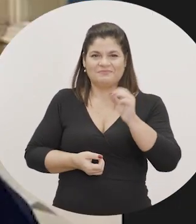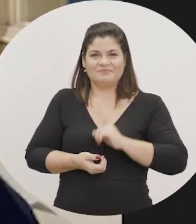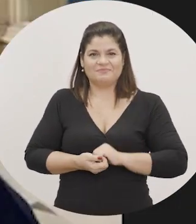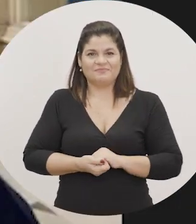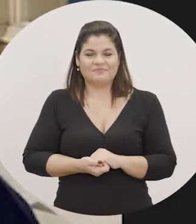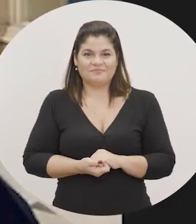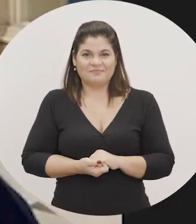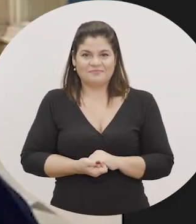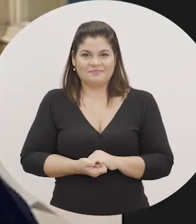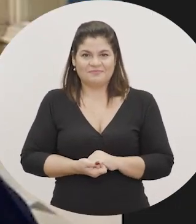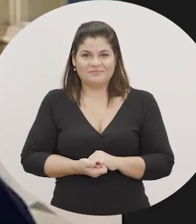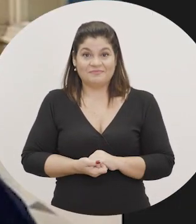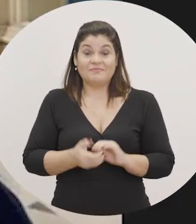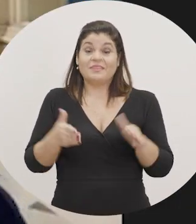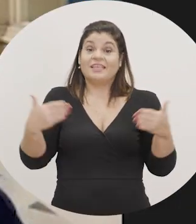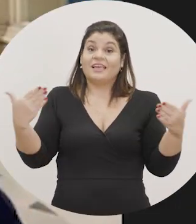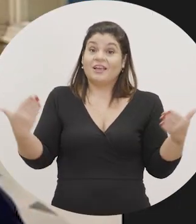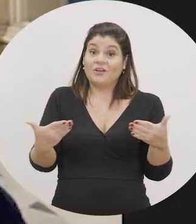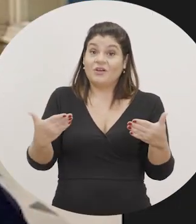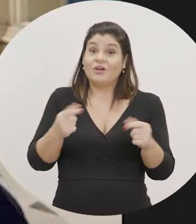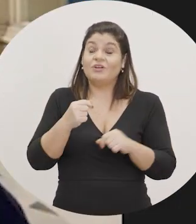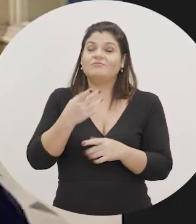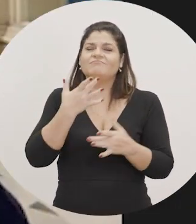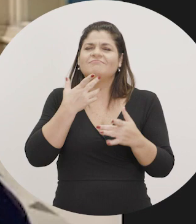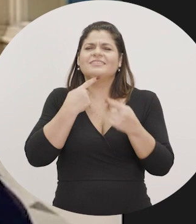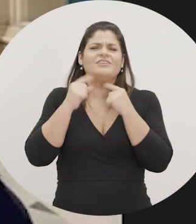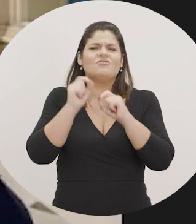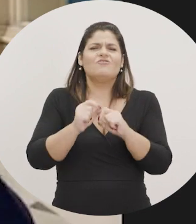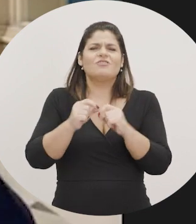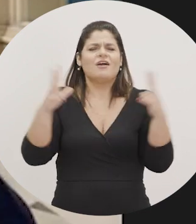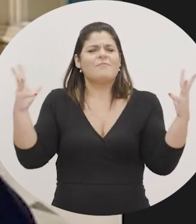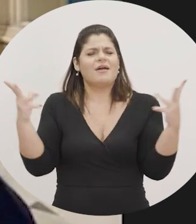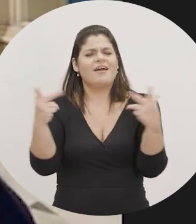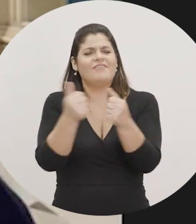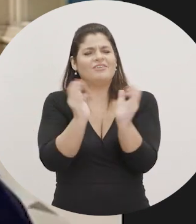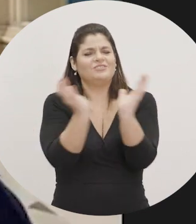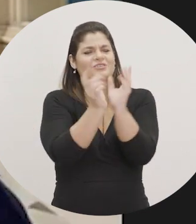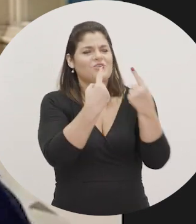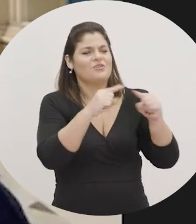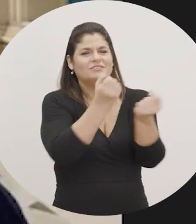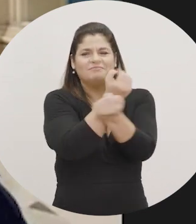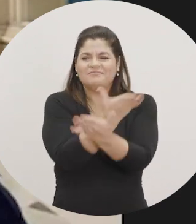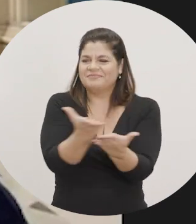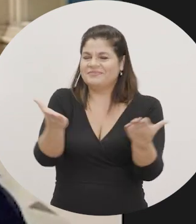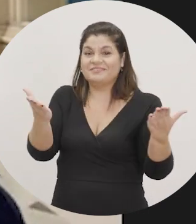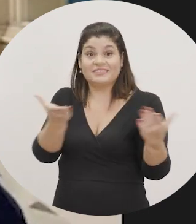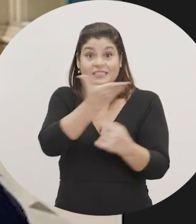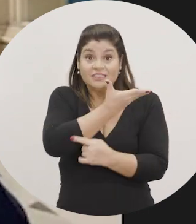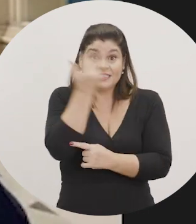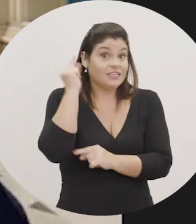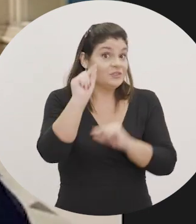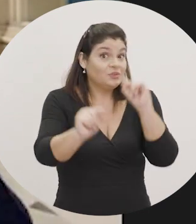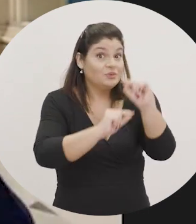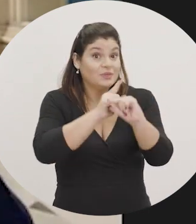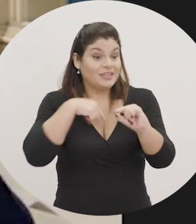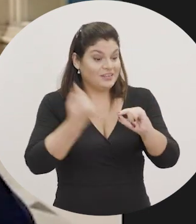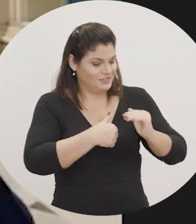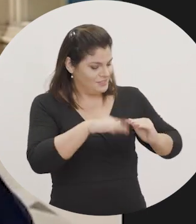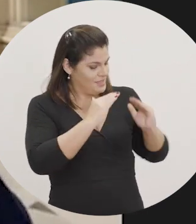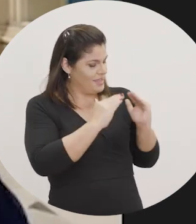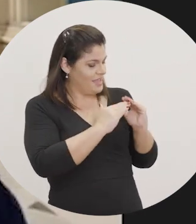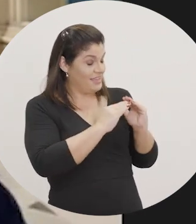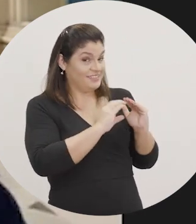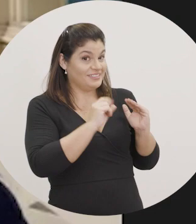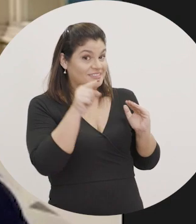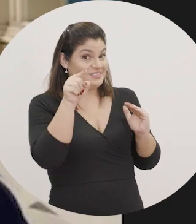dúvida. E agora eu gostaria de desejar um excelente concerto para todos vocês. E não esqueçam, na nossa